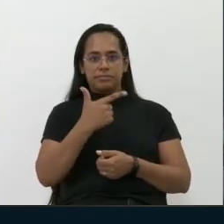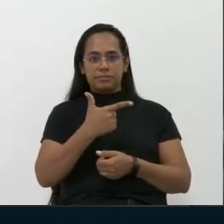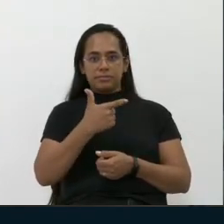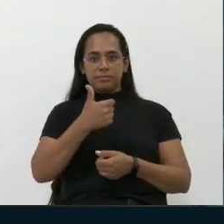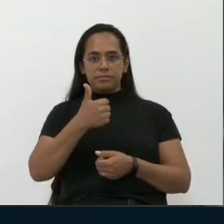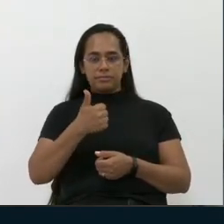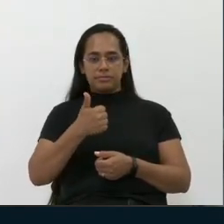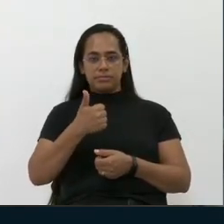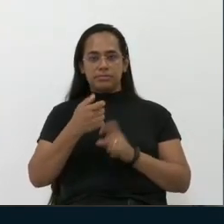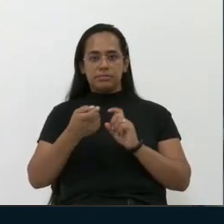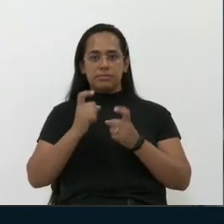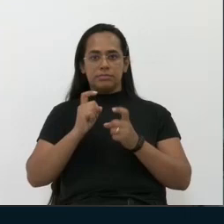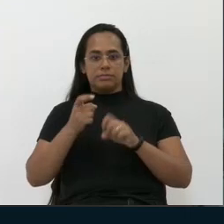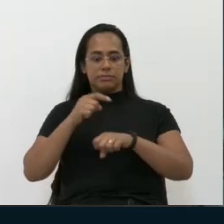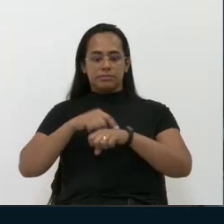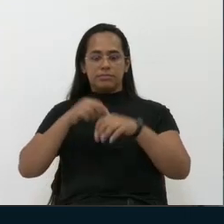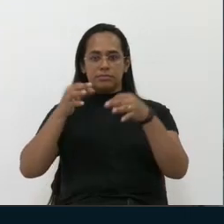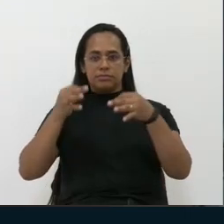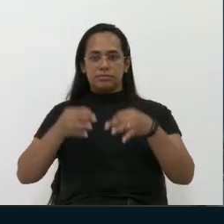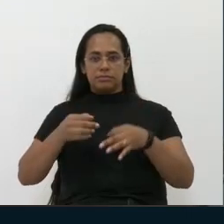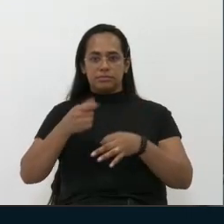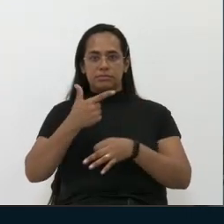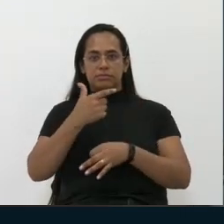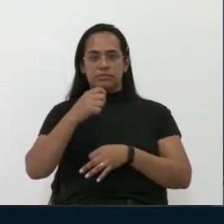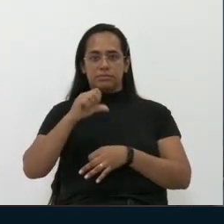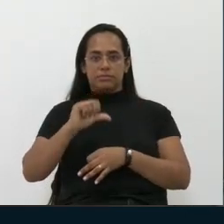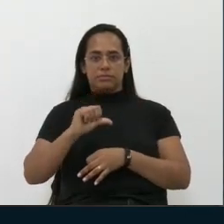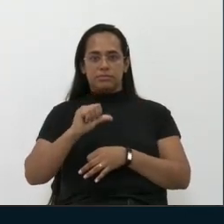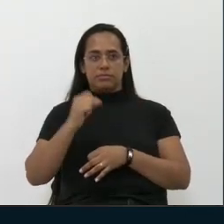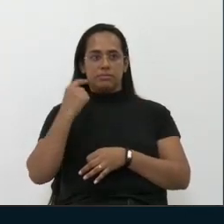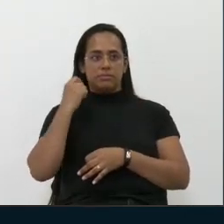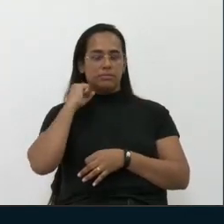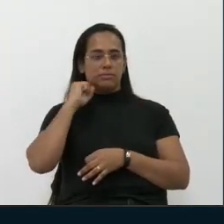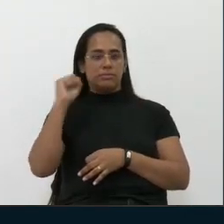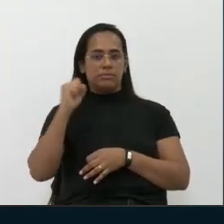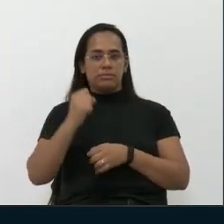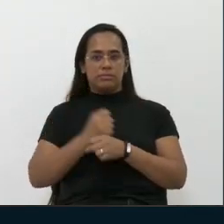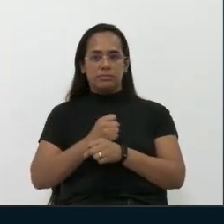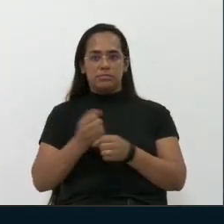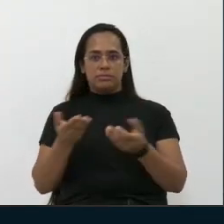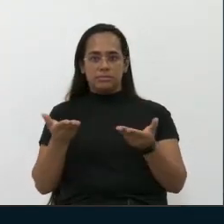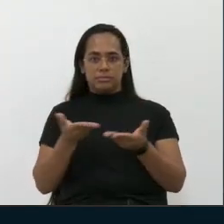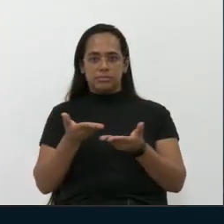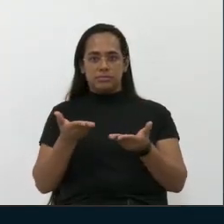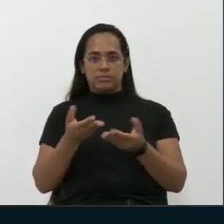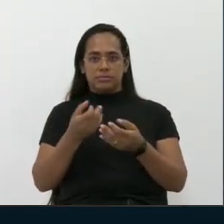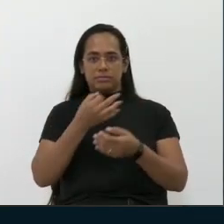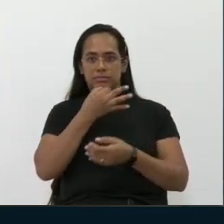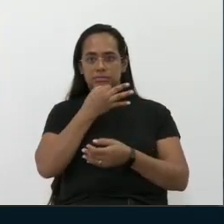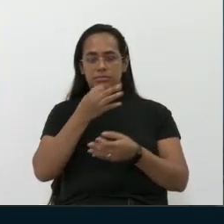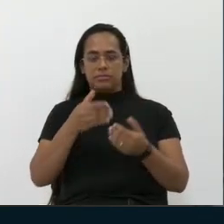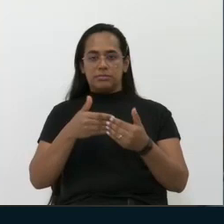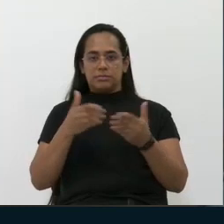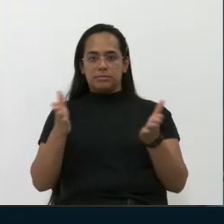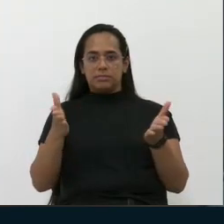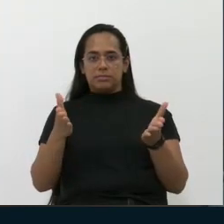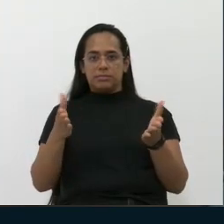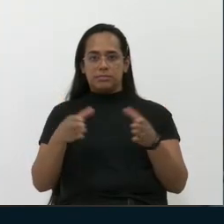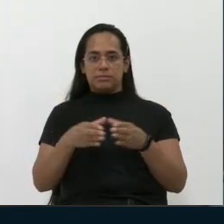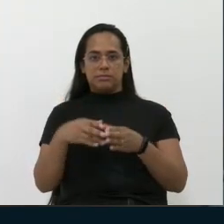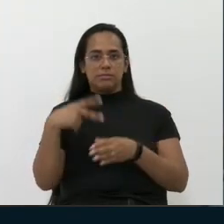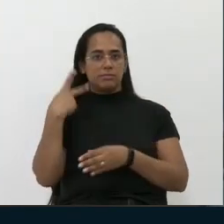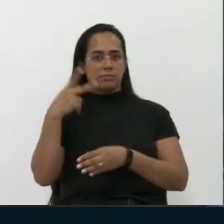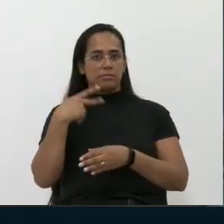21ª sessão ordinária de 29 de abril de 2024. Está aberta a palavra. Os vereadores